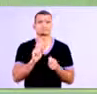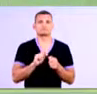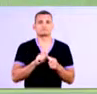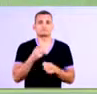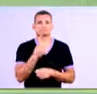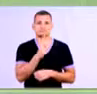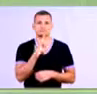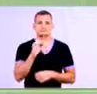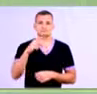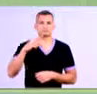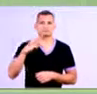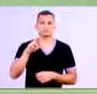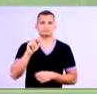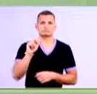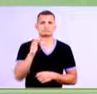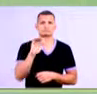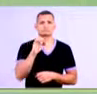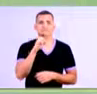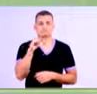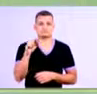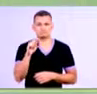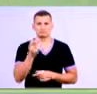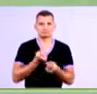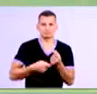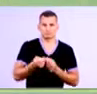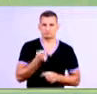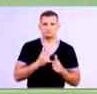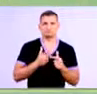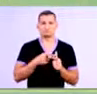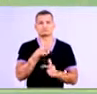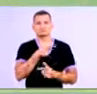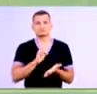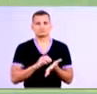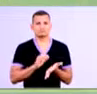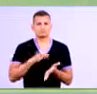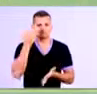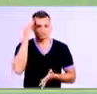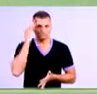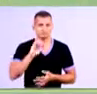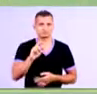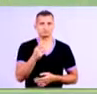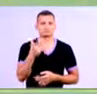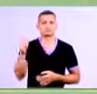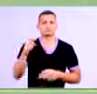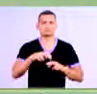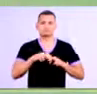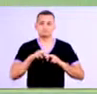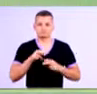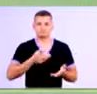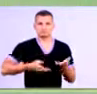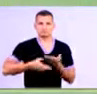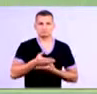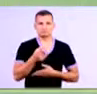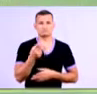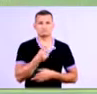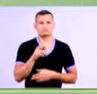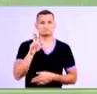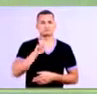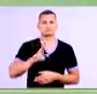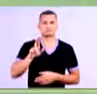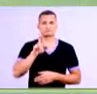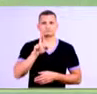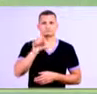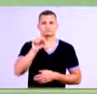de negócio por falta de entendimento ou um outro motivo relacionado à